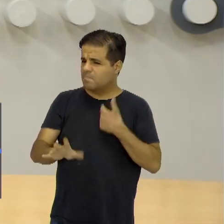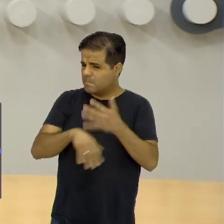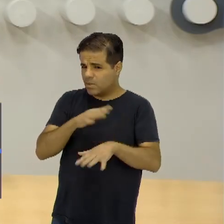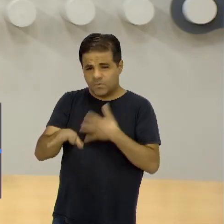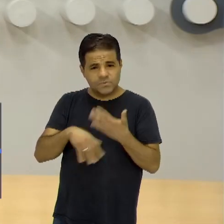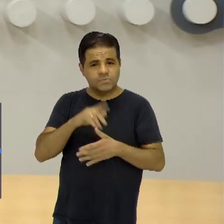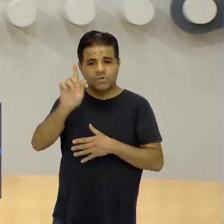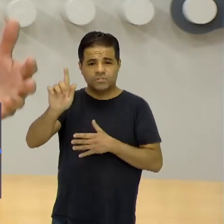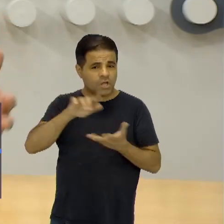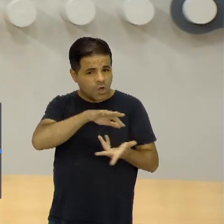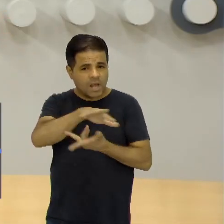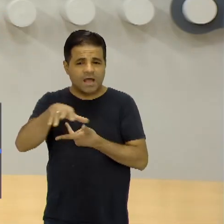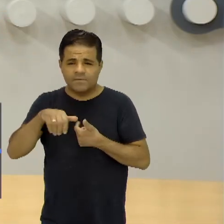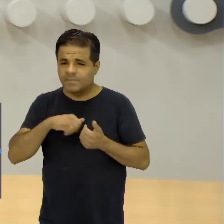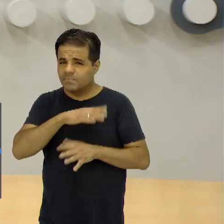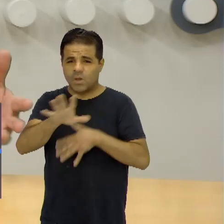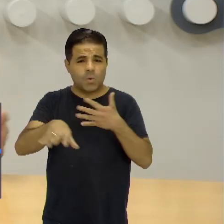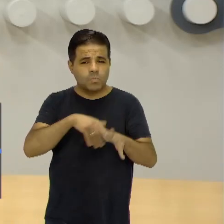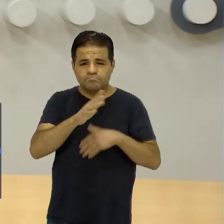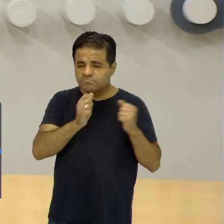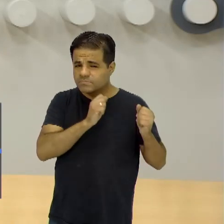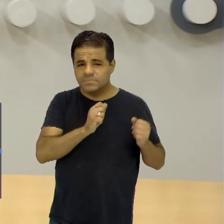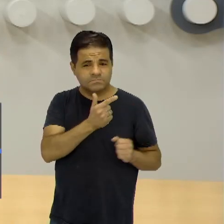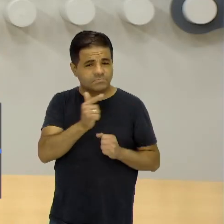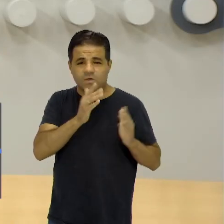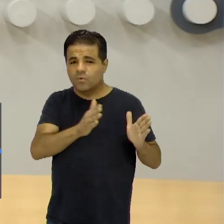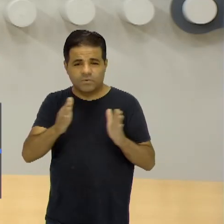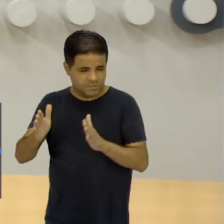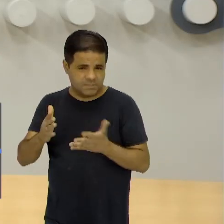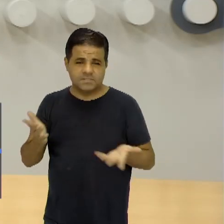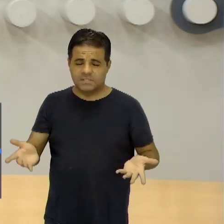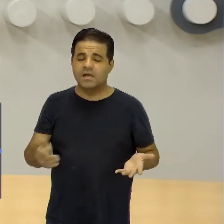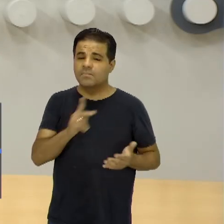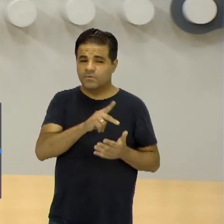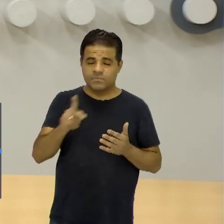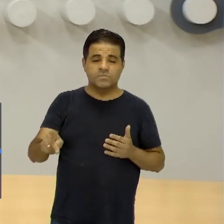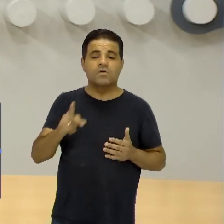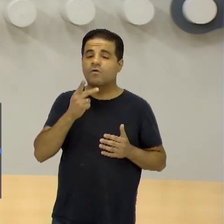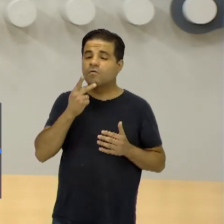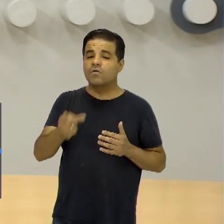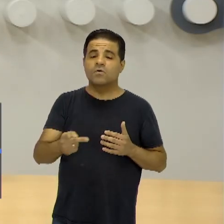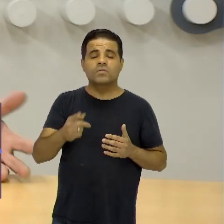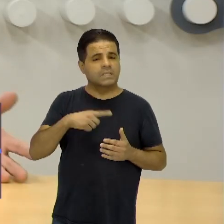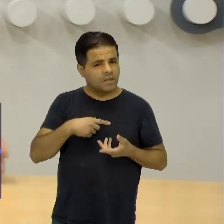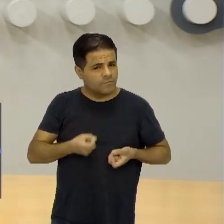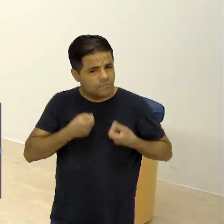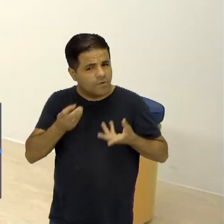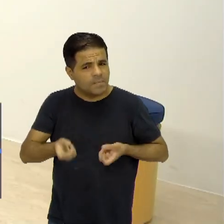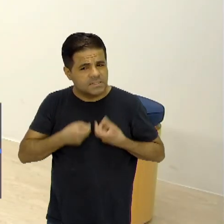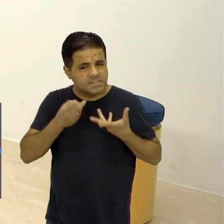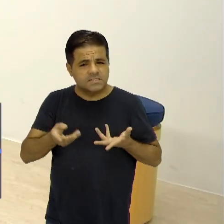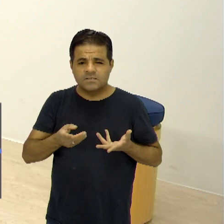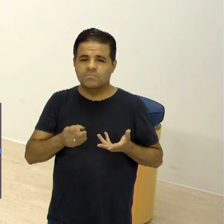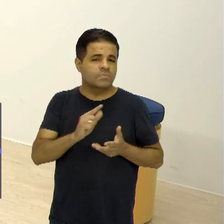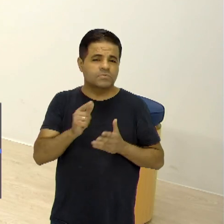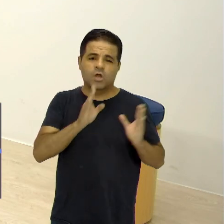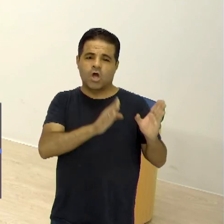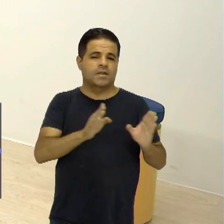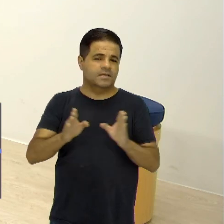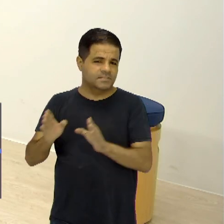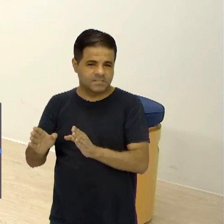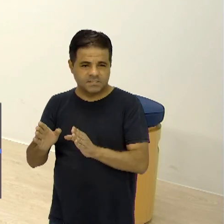bagunçou geograficamente, né? Uma bagunça geográfica. Bagunça, amei. E a professora Edilene falando assim, tem informação, mas desorganizada.